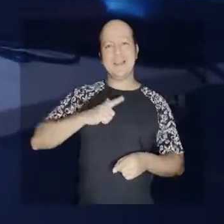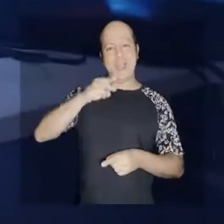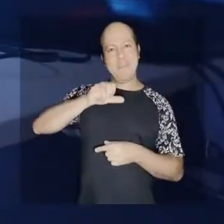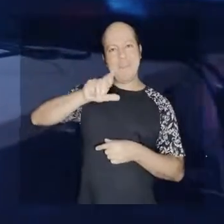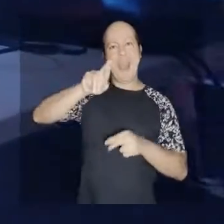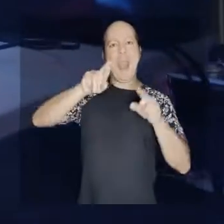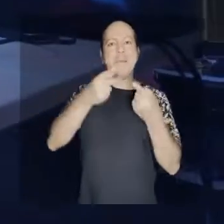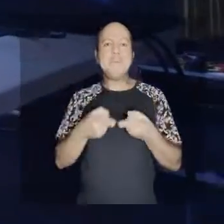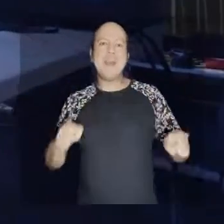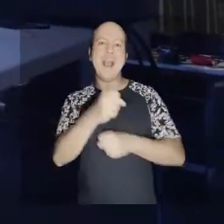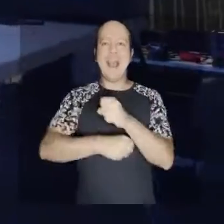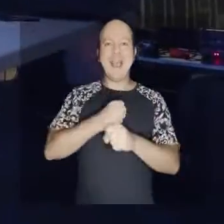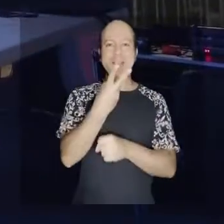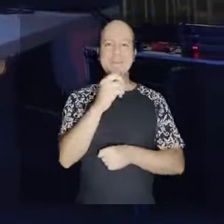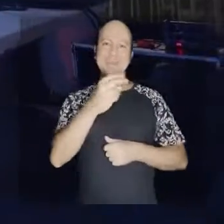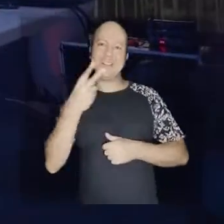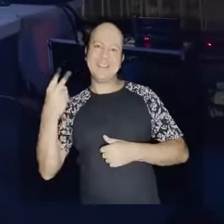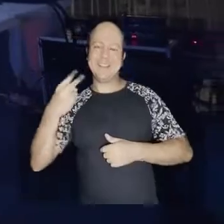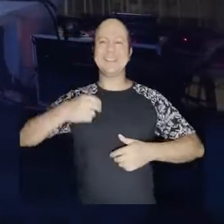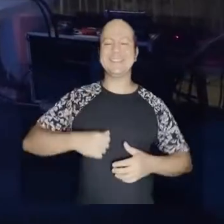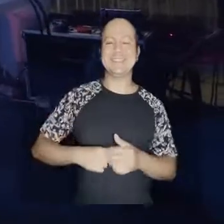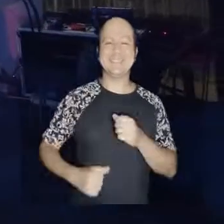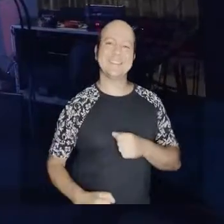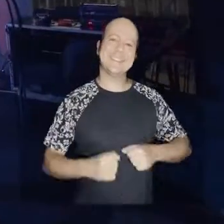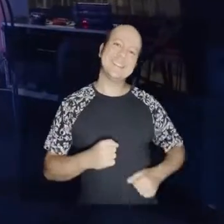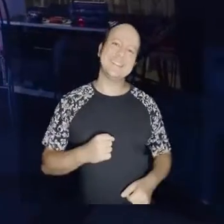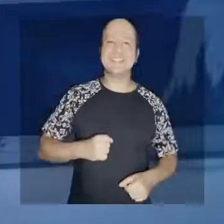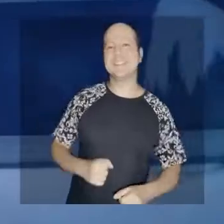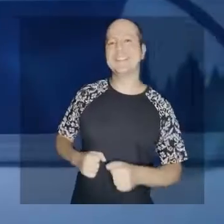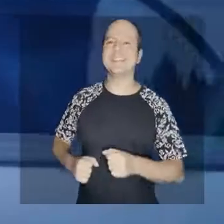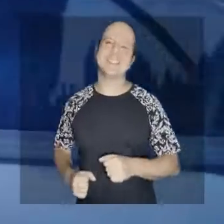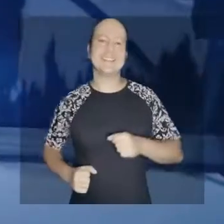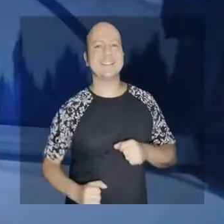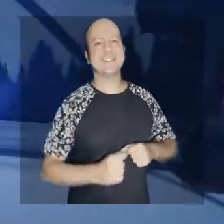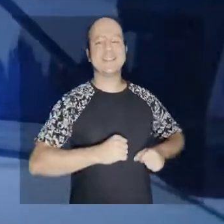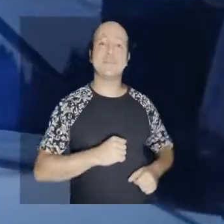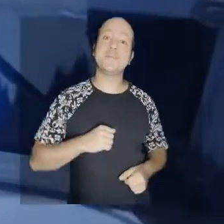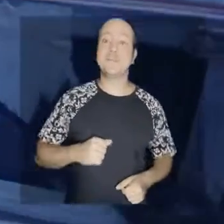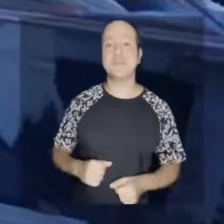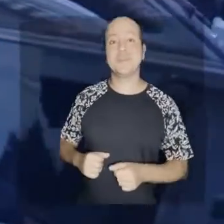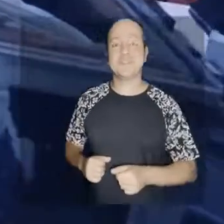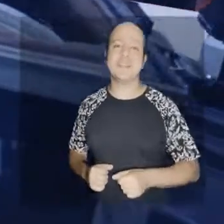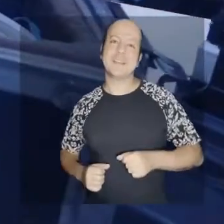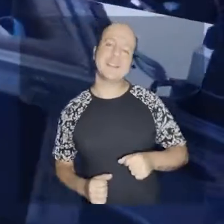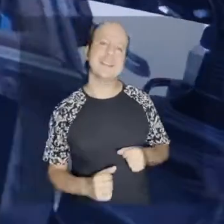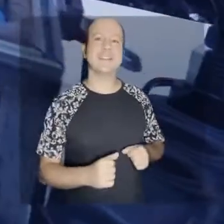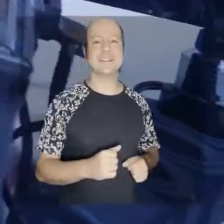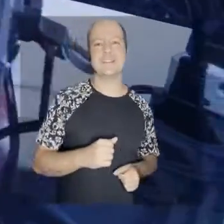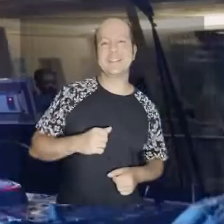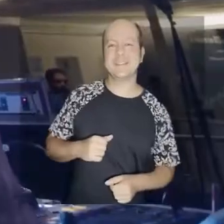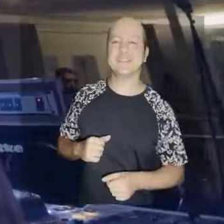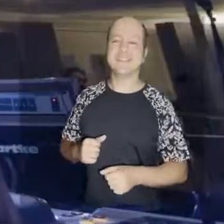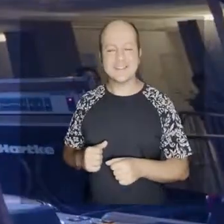Música 2022. No palco do Mar de Música, uma mulher de pele parda, longos cabelos escuros e lisos, mexe numa mesa de som.